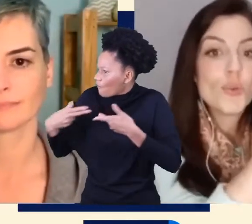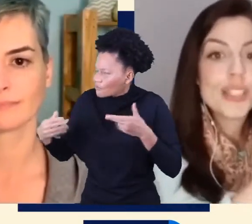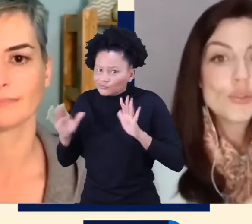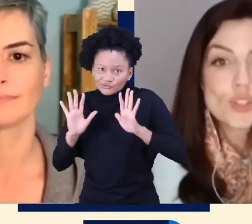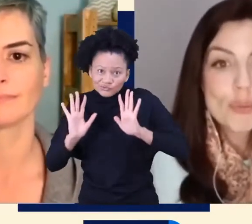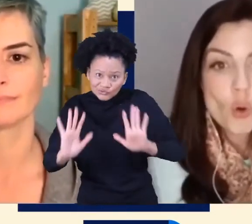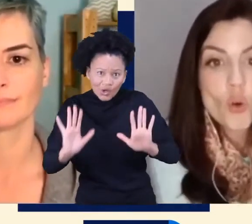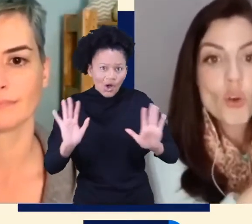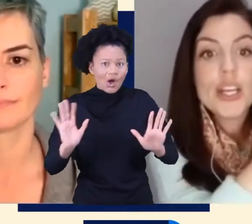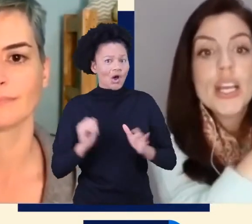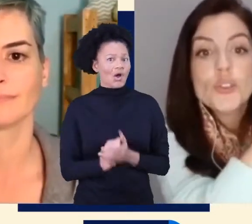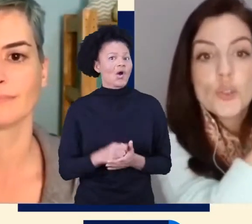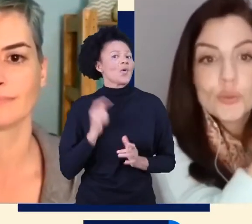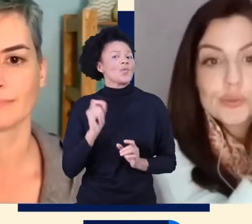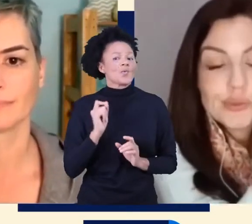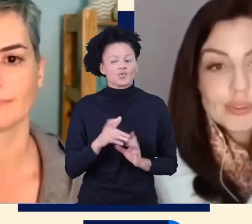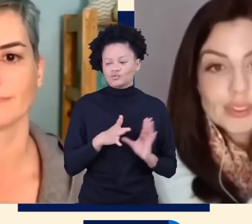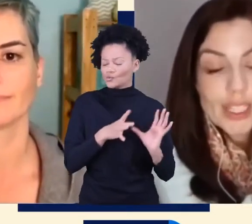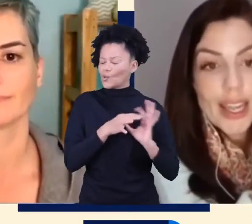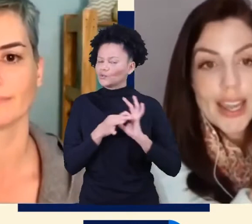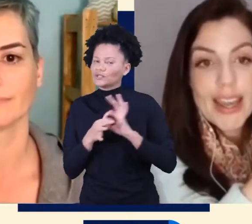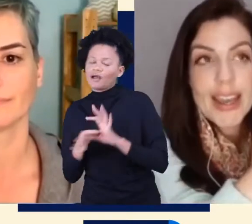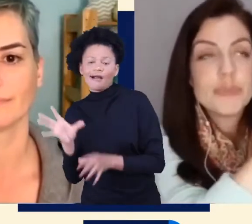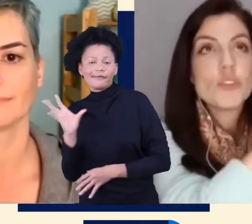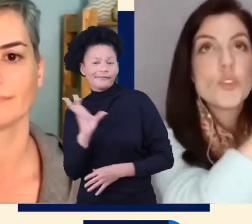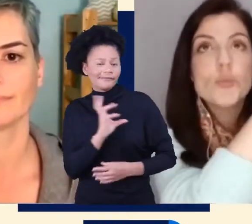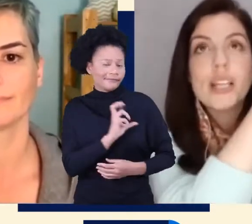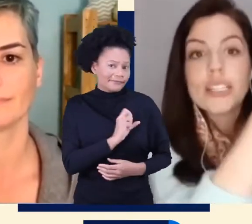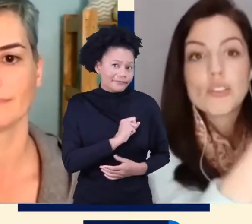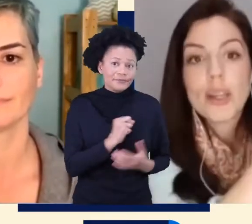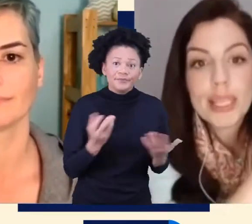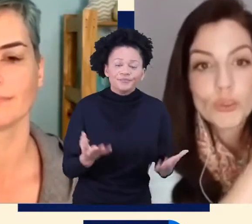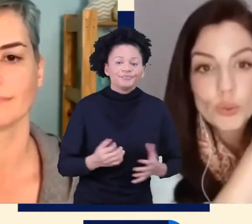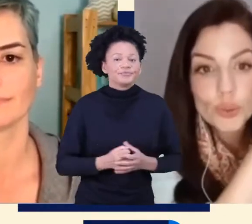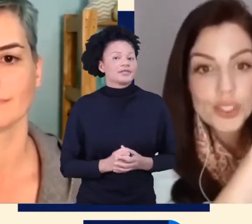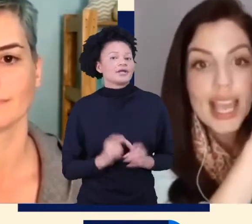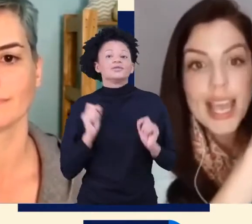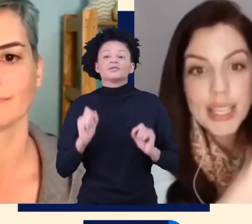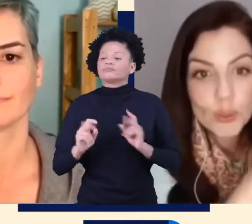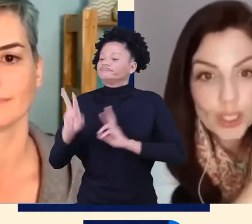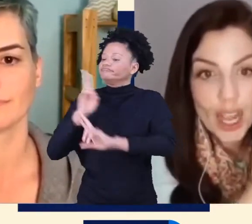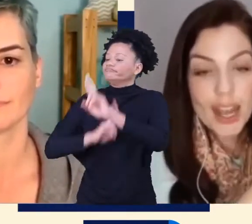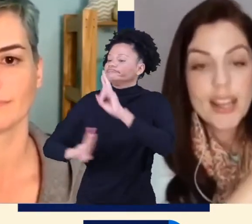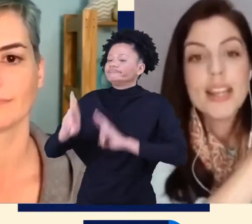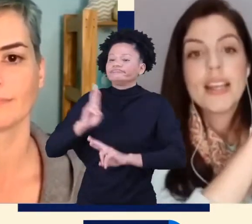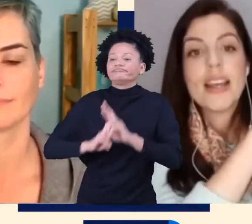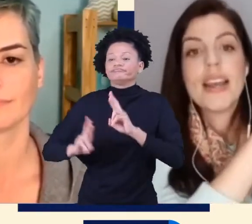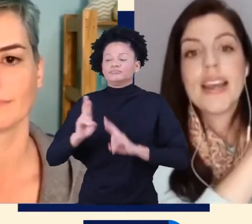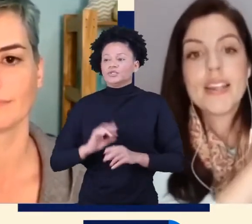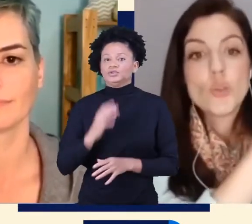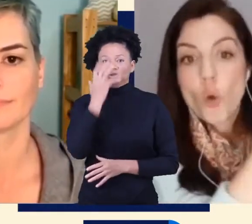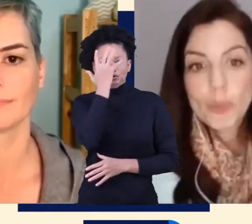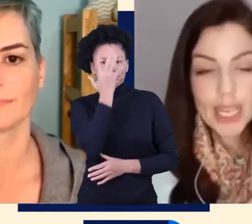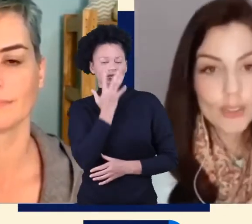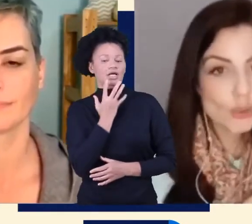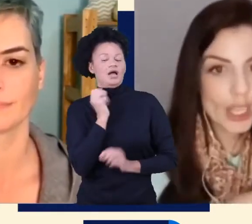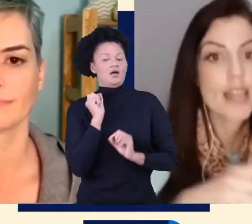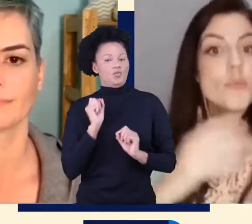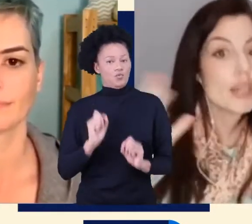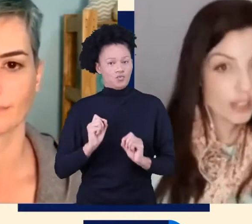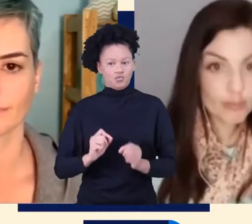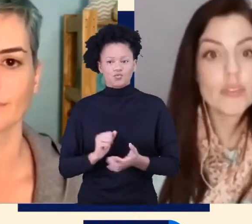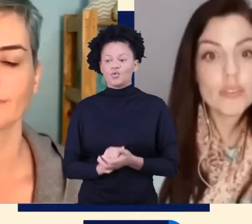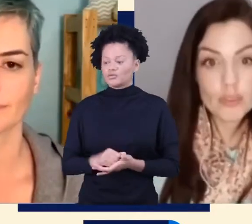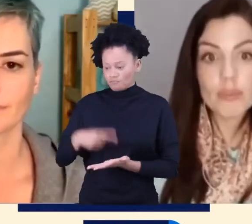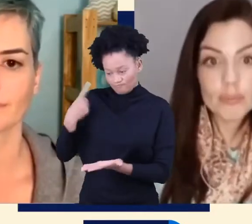sexual num contexto de amor, de um relacionamento sério, tá? De um combinado